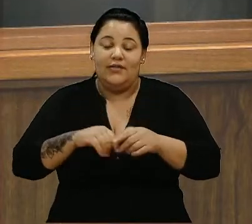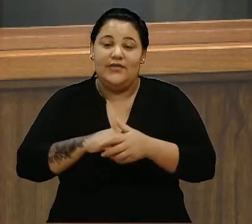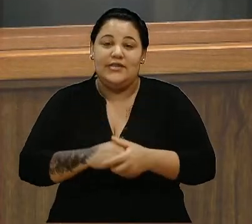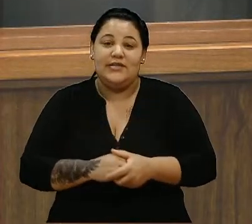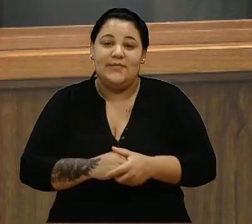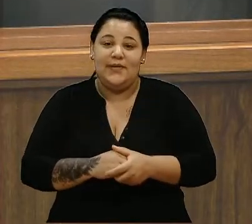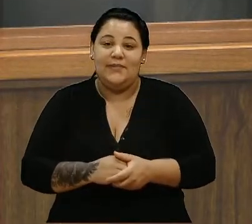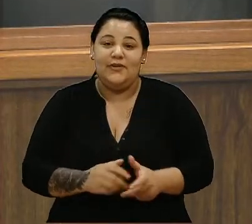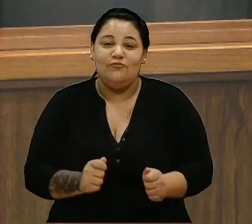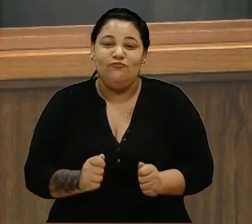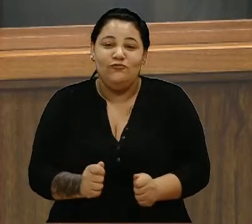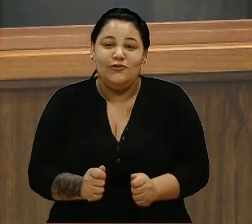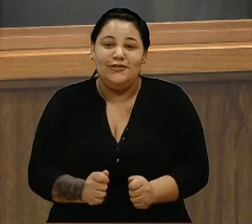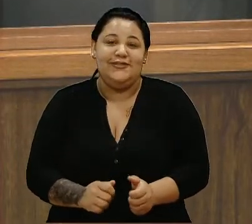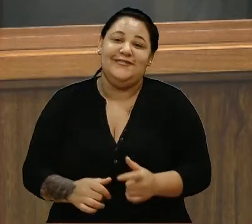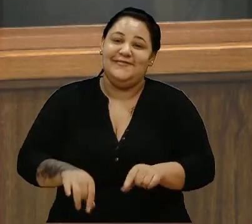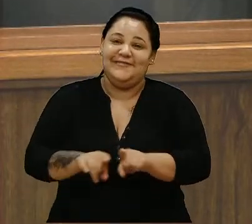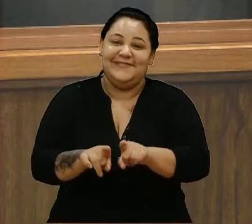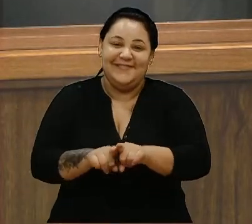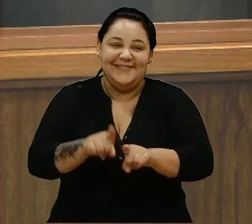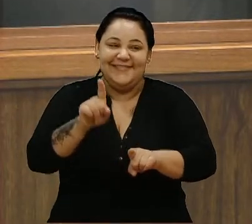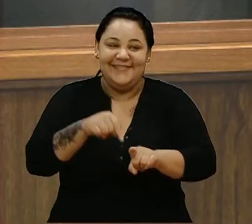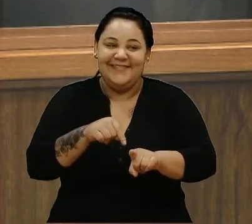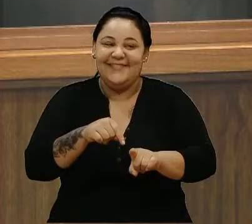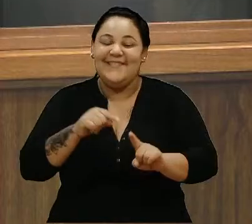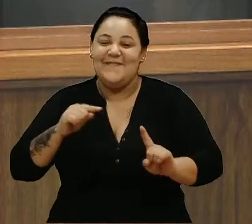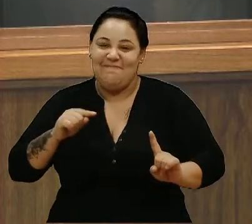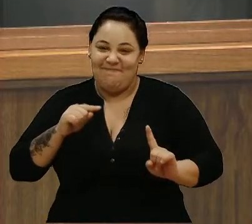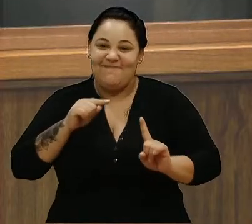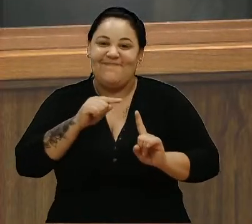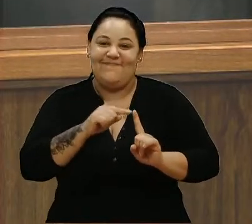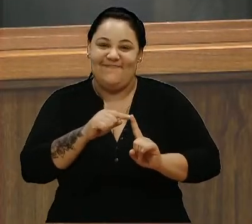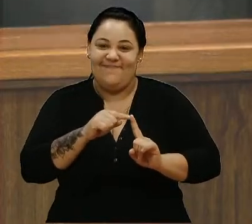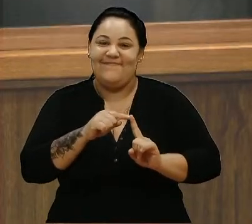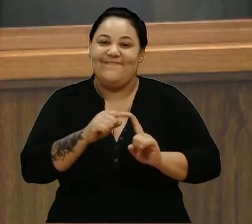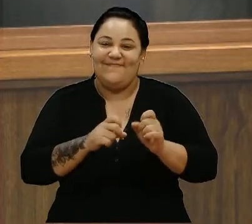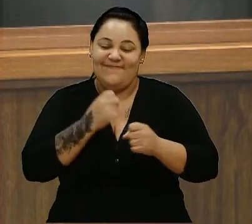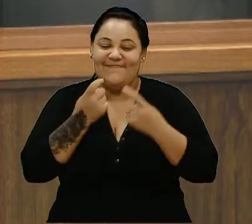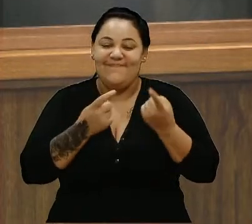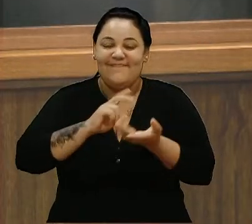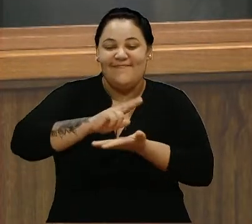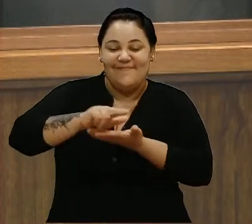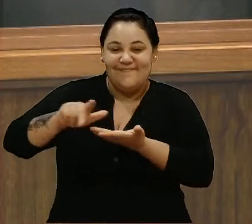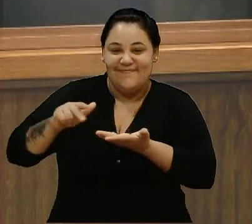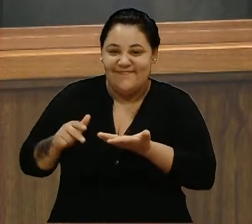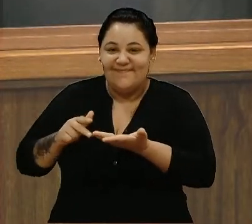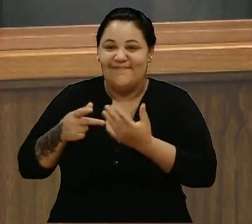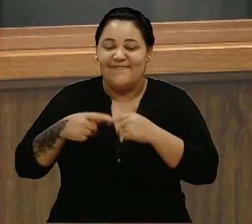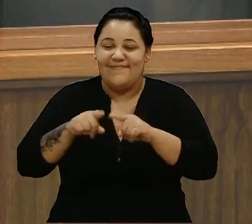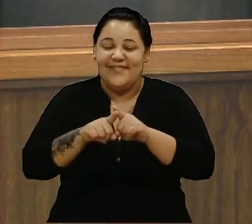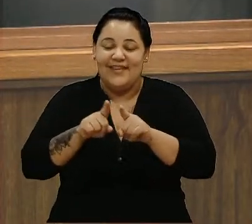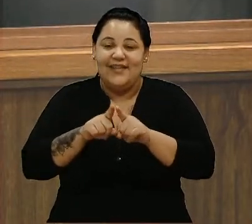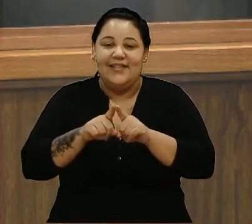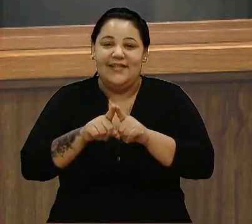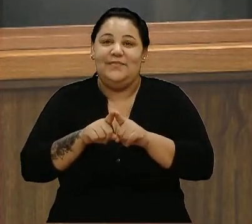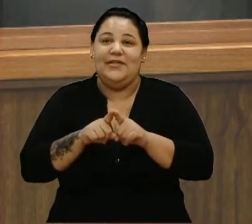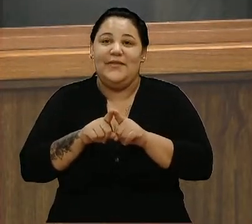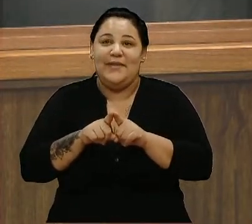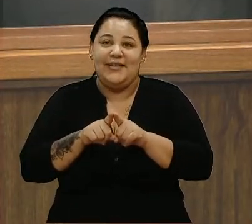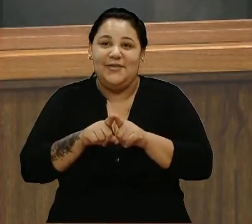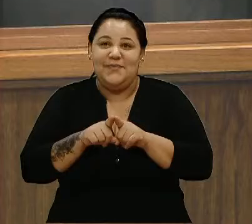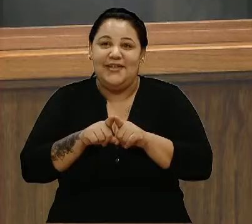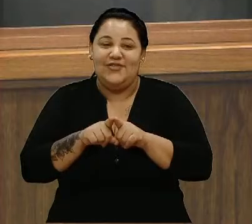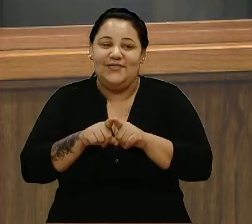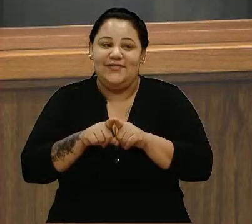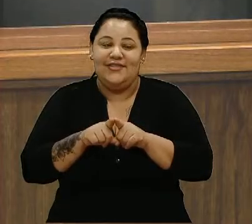responder, mas no momento oportuno nós faremos as outras questões, que são várias. E uma questão bem específica